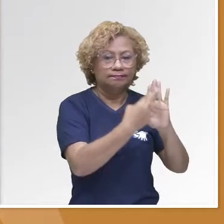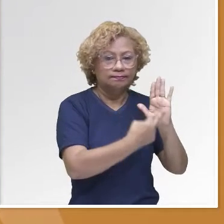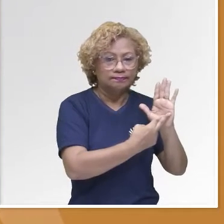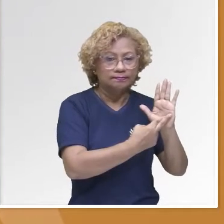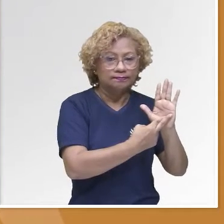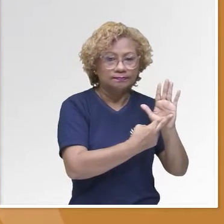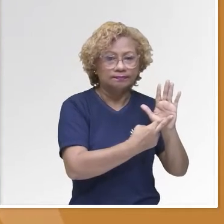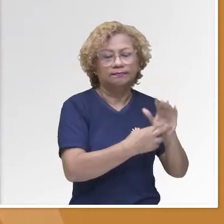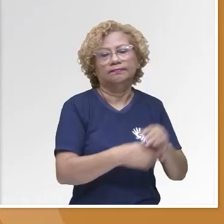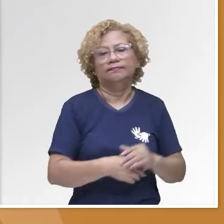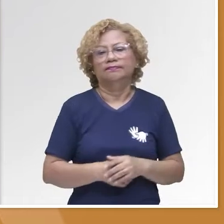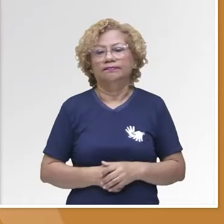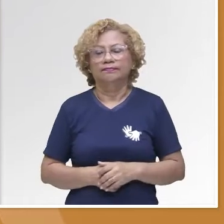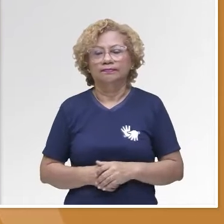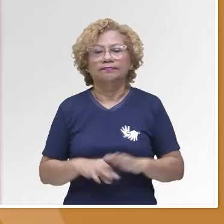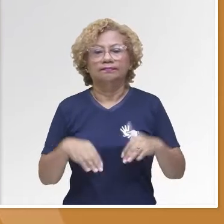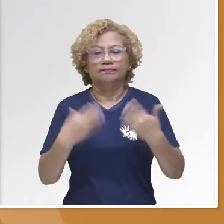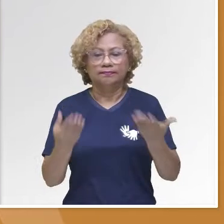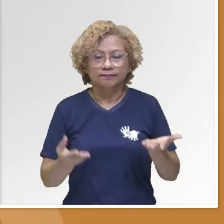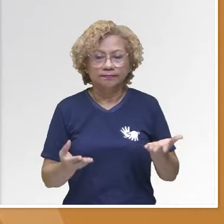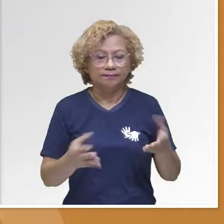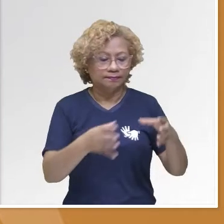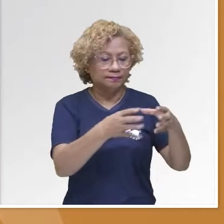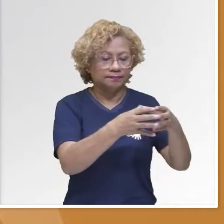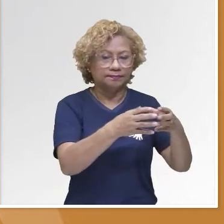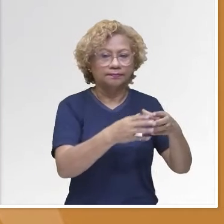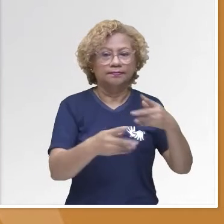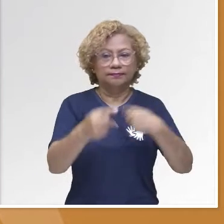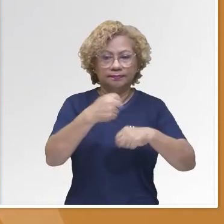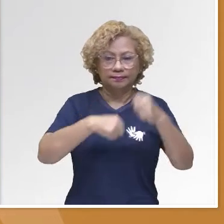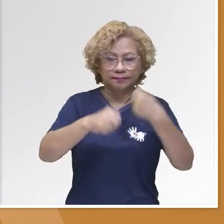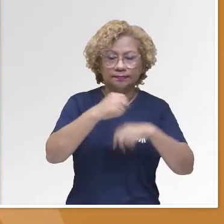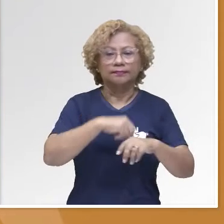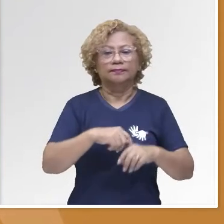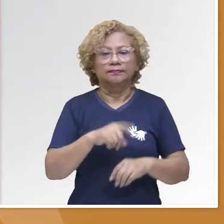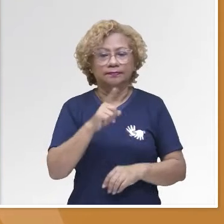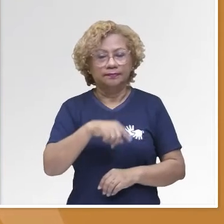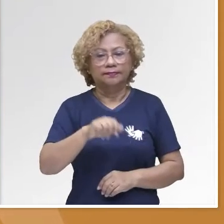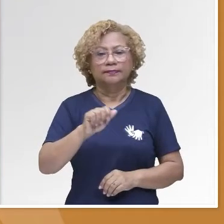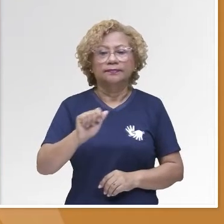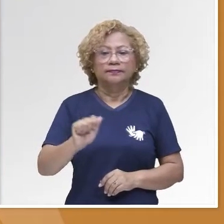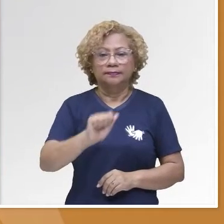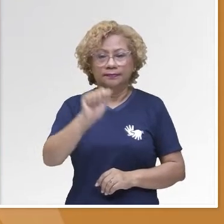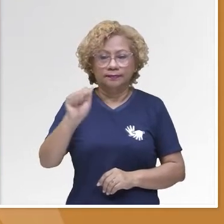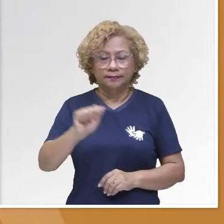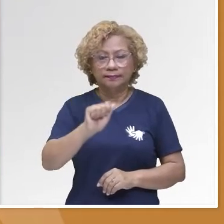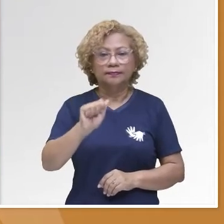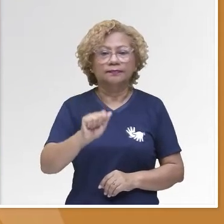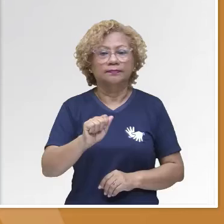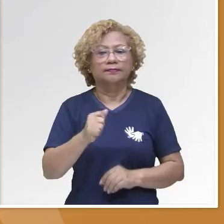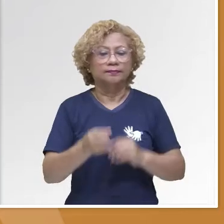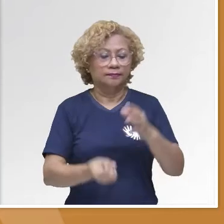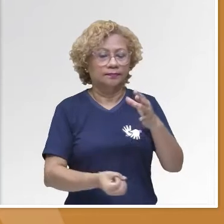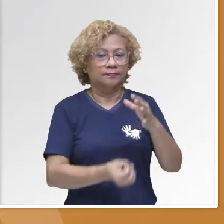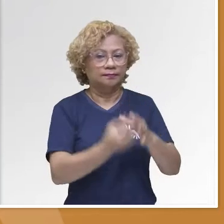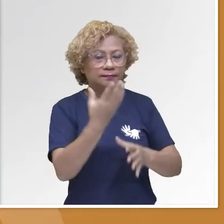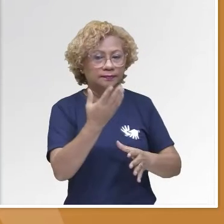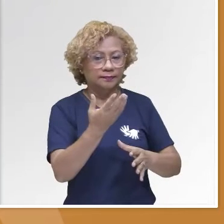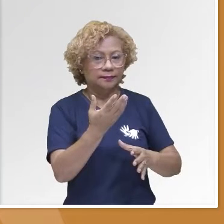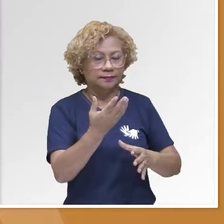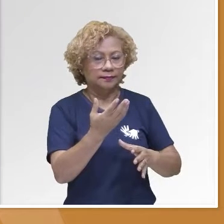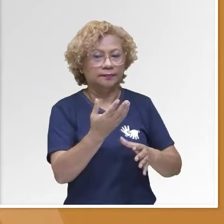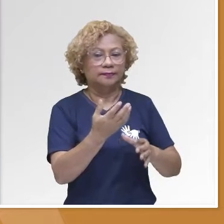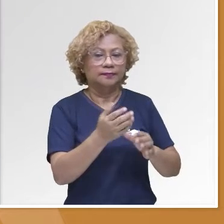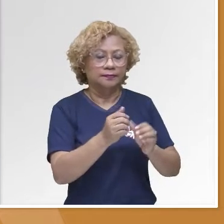blocos econômicos, gente, vai ser aí essas associações que foram criadas entre